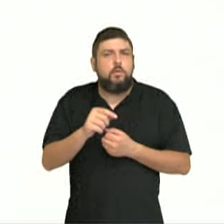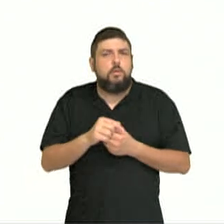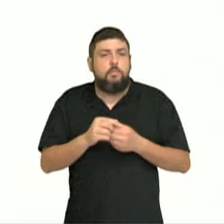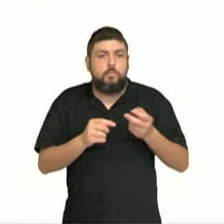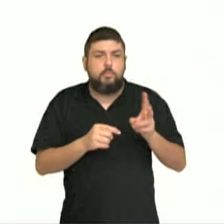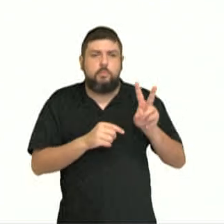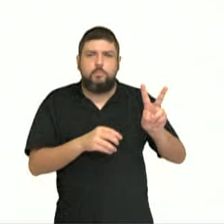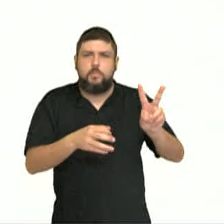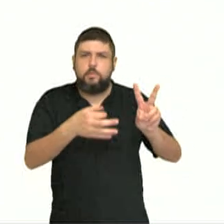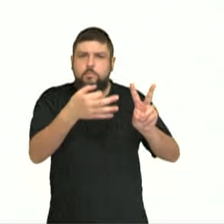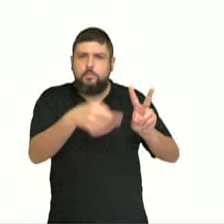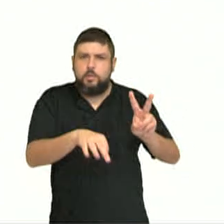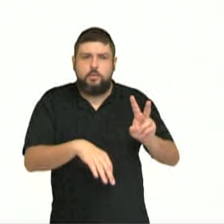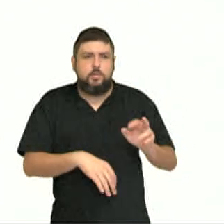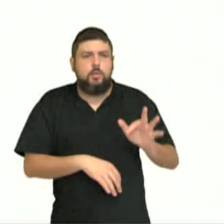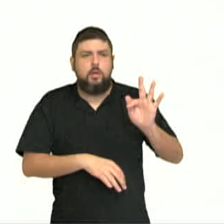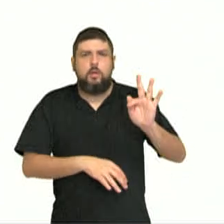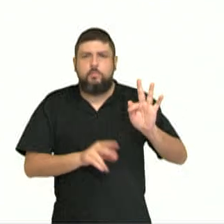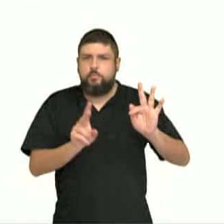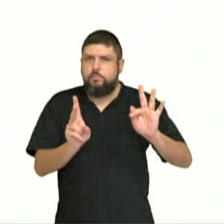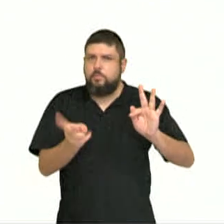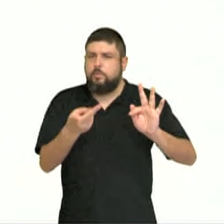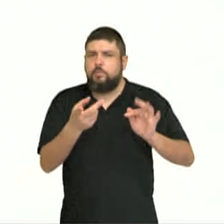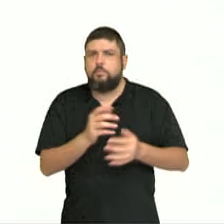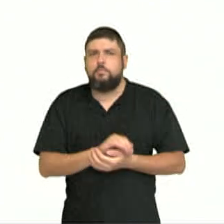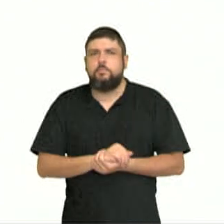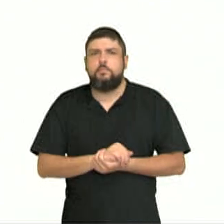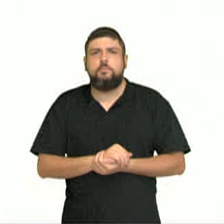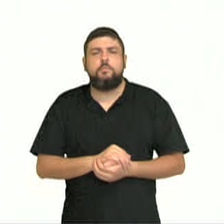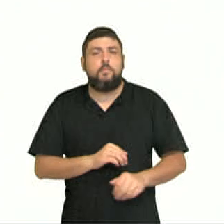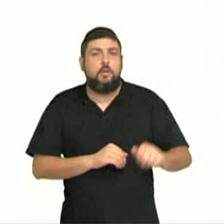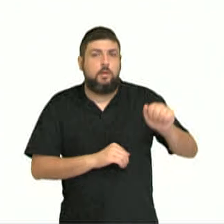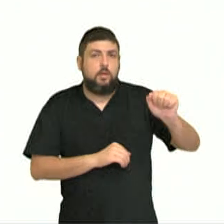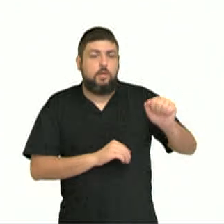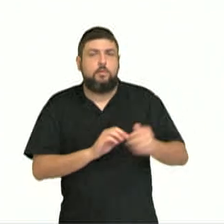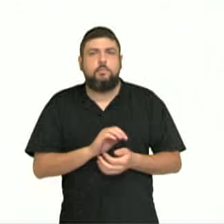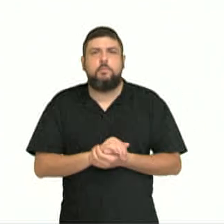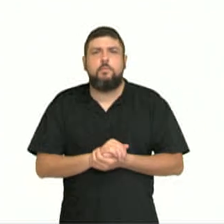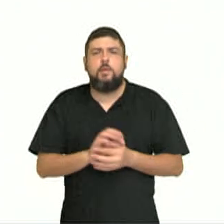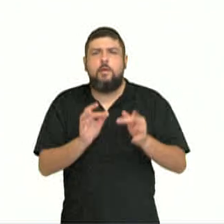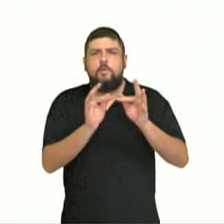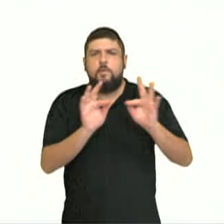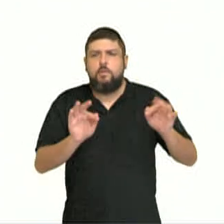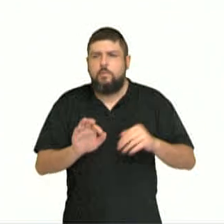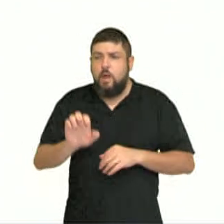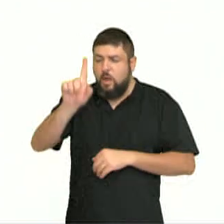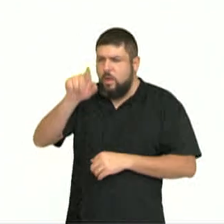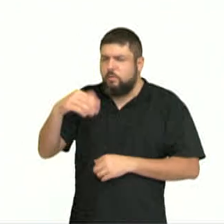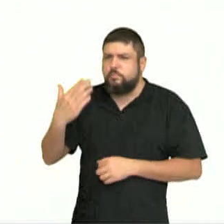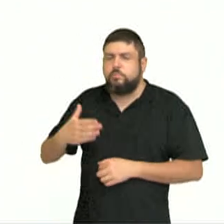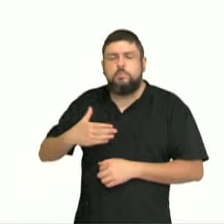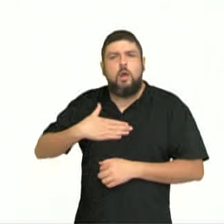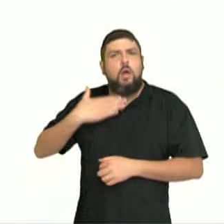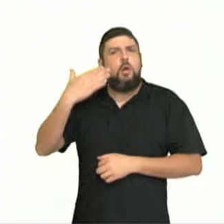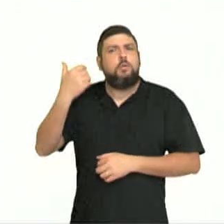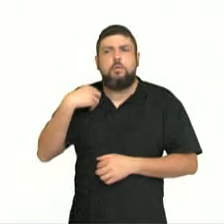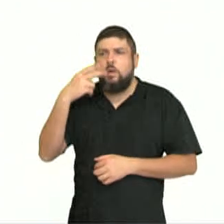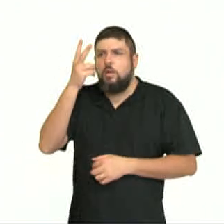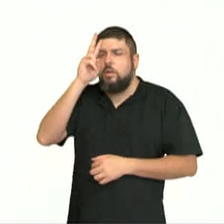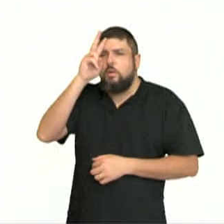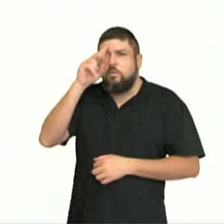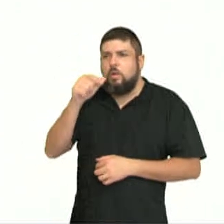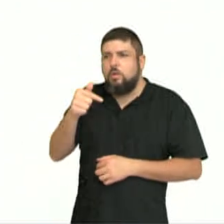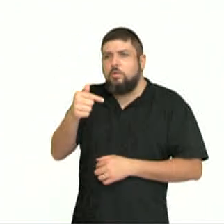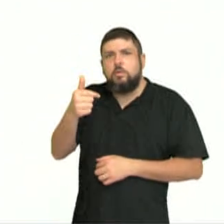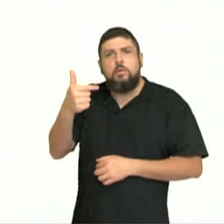as verdadeiras e F para falsas. Letra A frase é incrível como uma história com 72 anos é